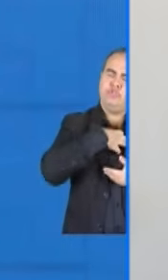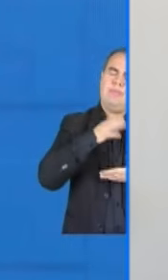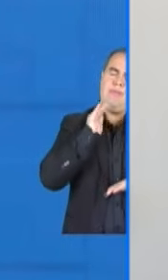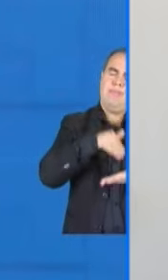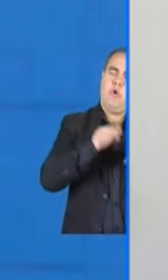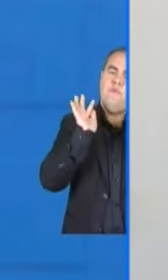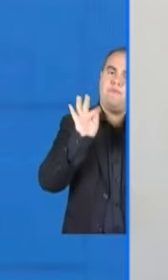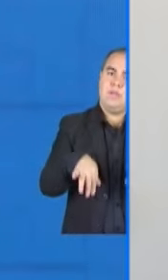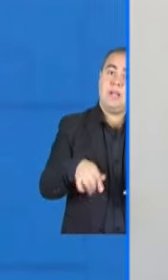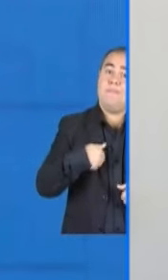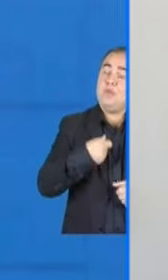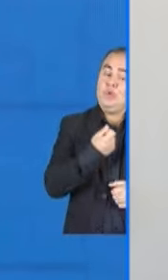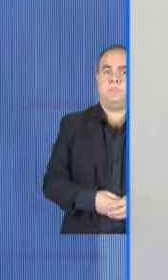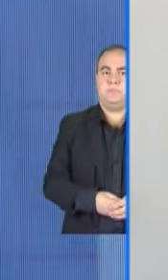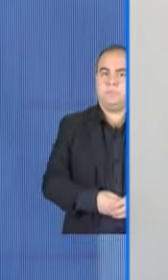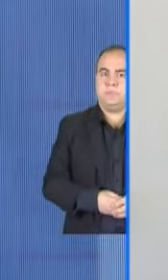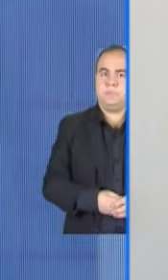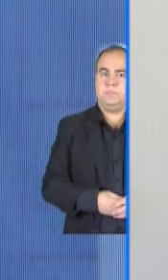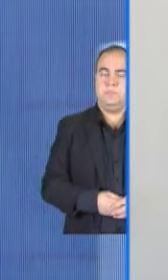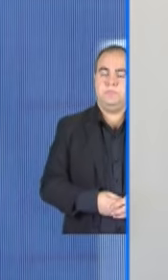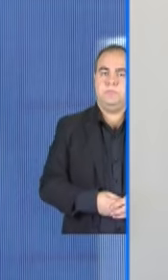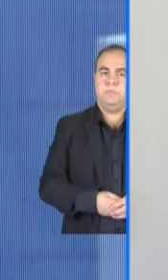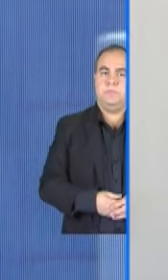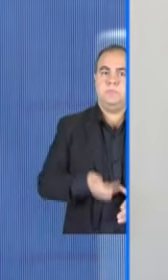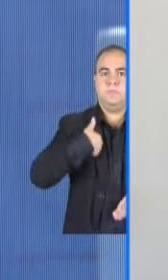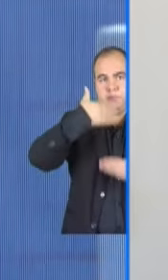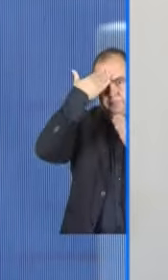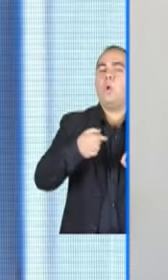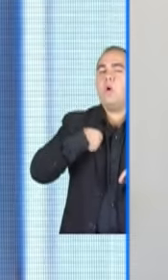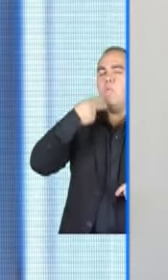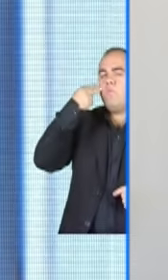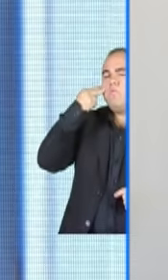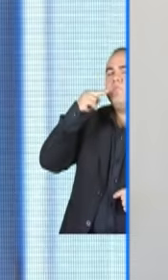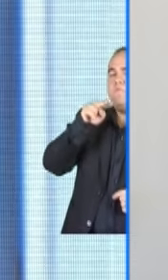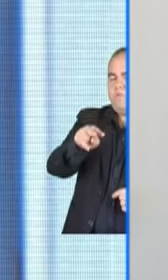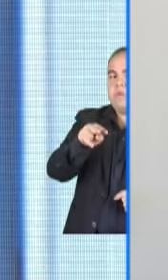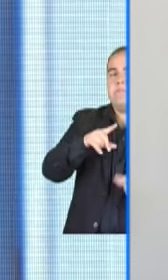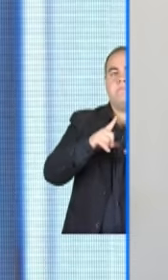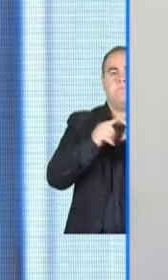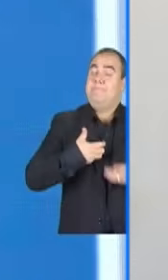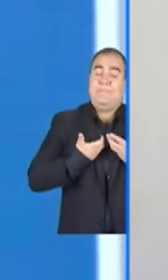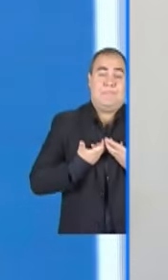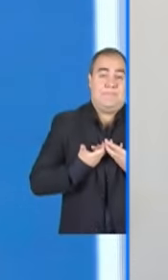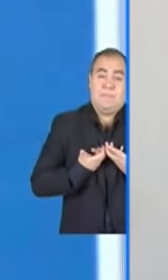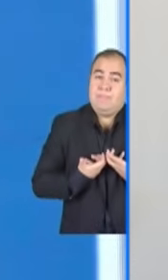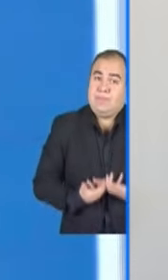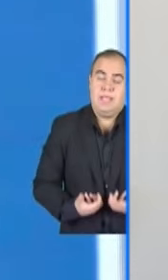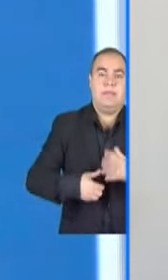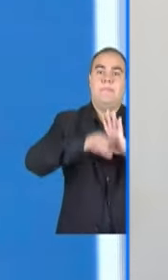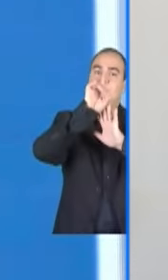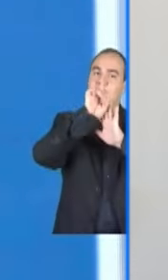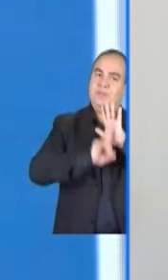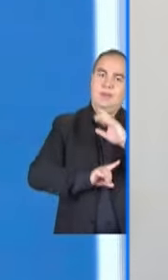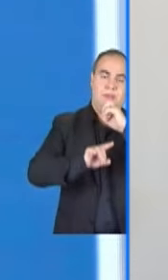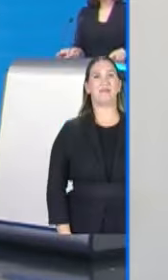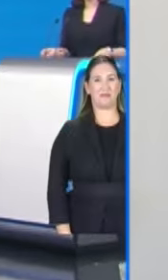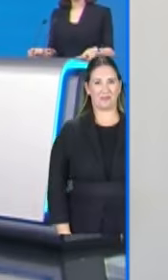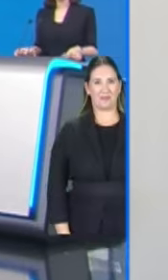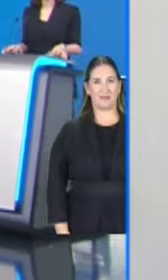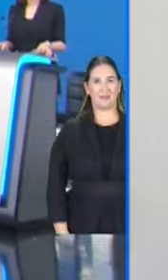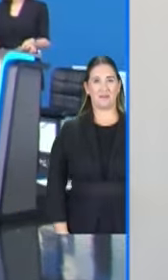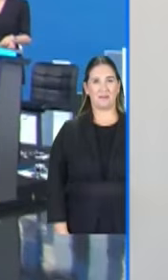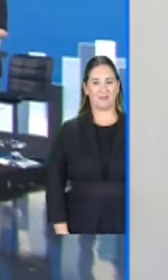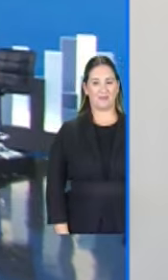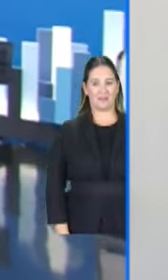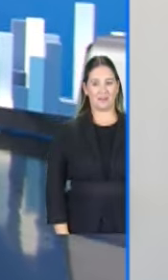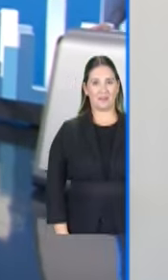há uma tendência dos eleitores, dos seus adversários, a migrarem para ele. É uma tendência maior de migrar